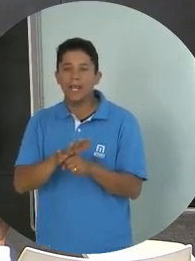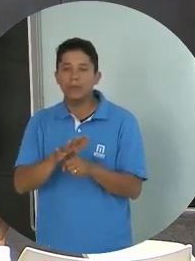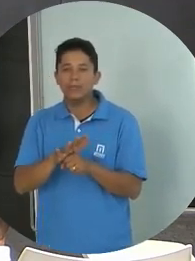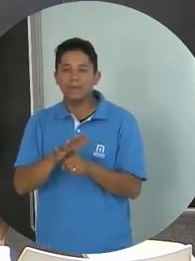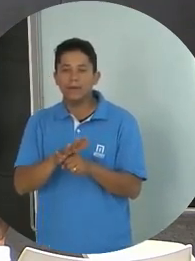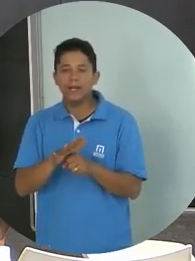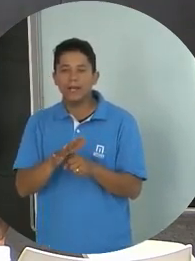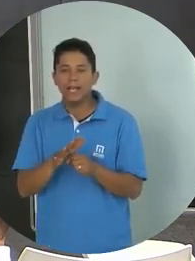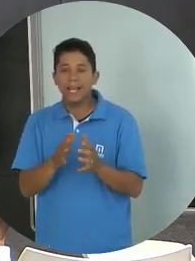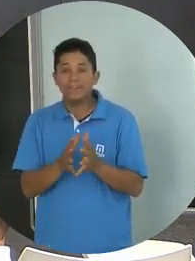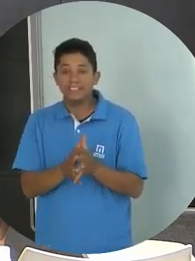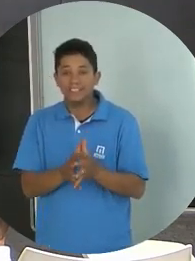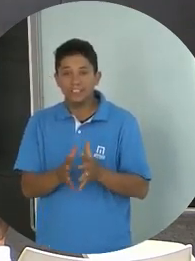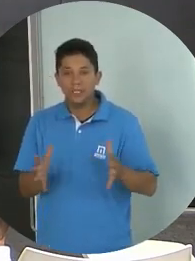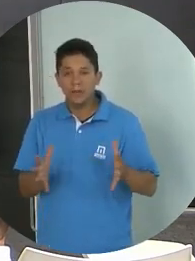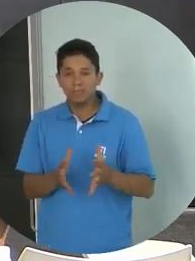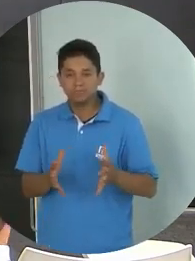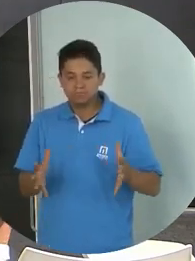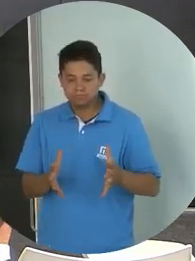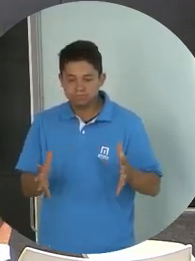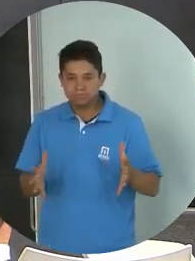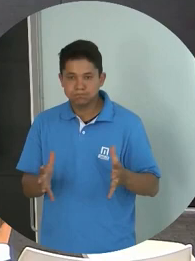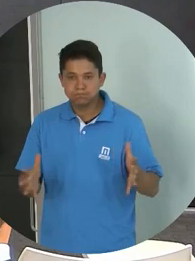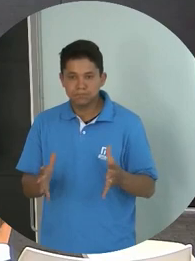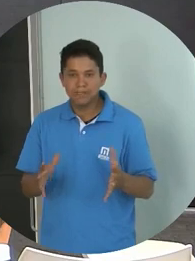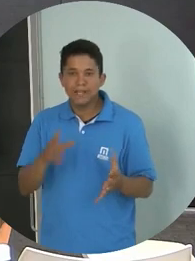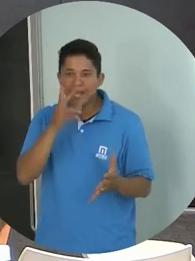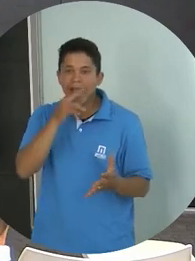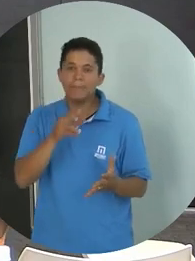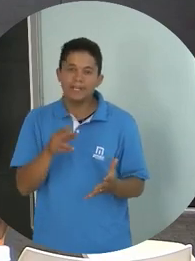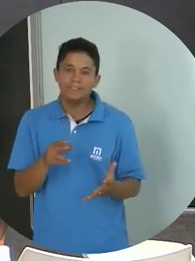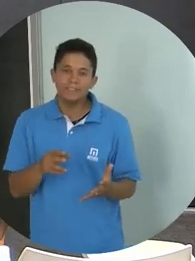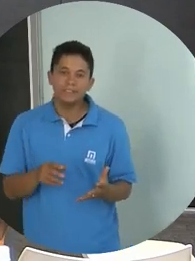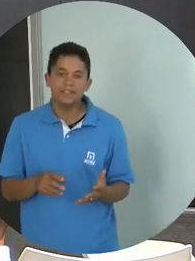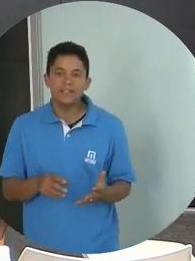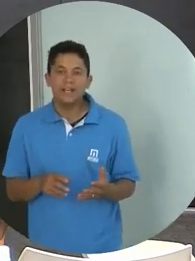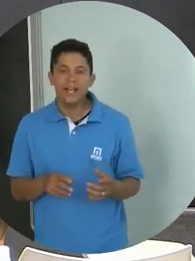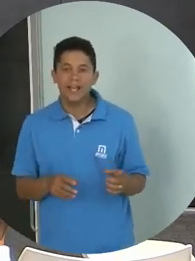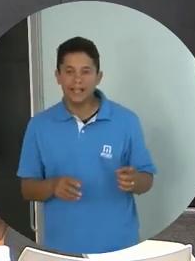estrutura elevada, mas nesse caso aqui que eu mostrei foi apoiado em solo, realmente.